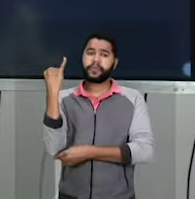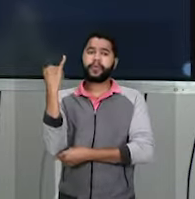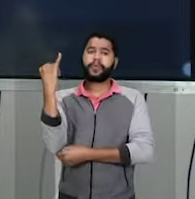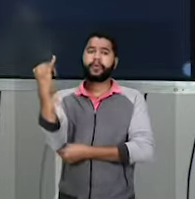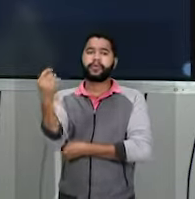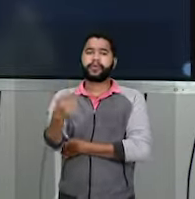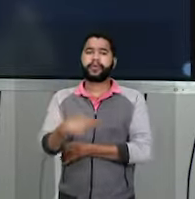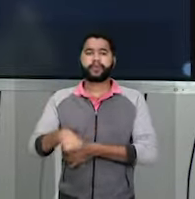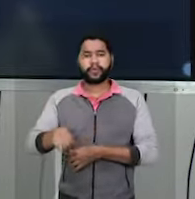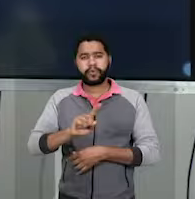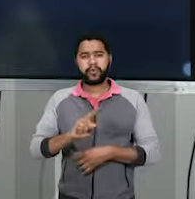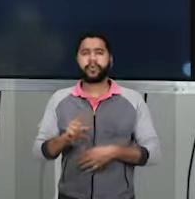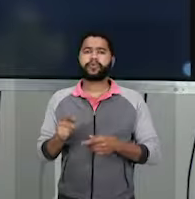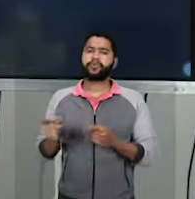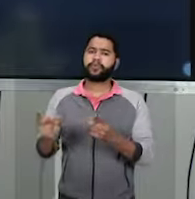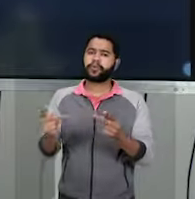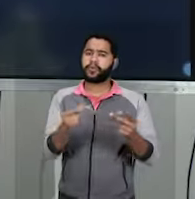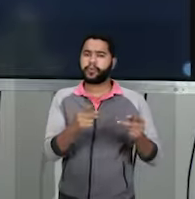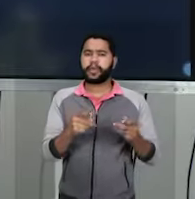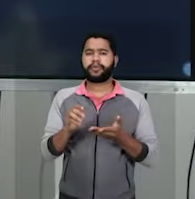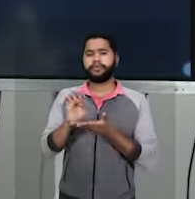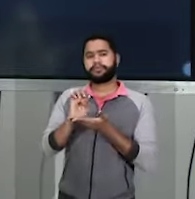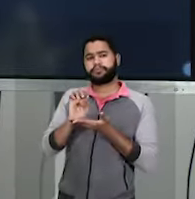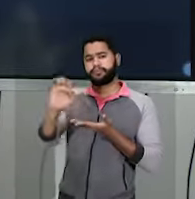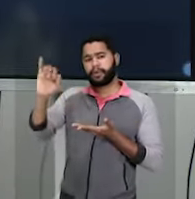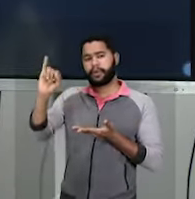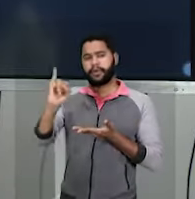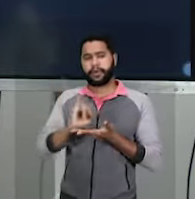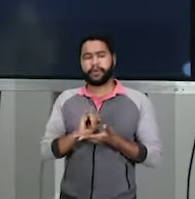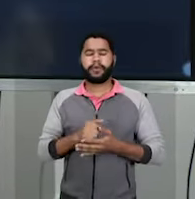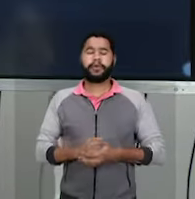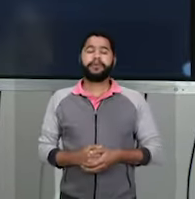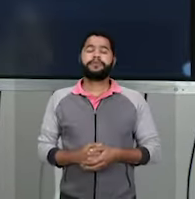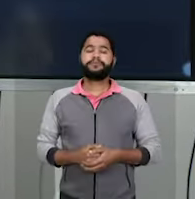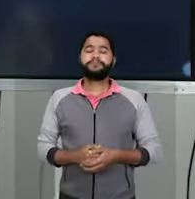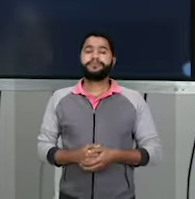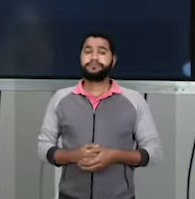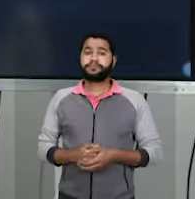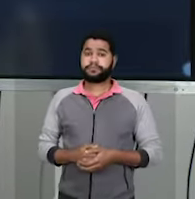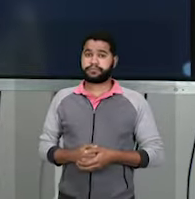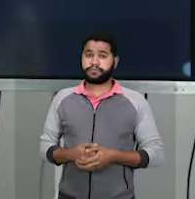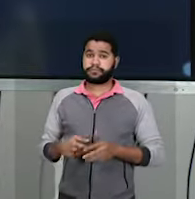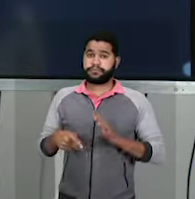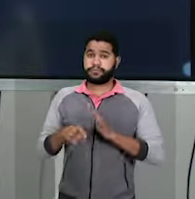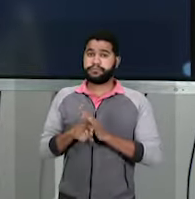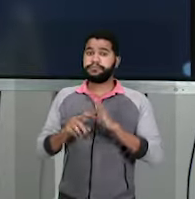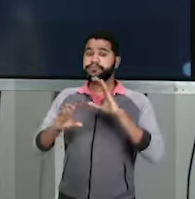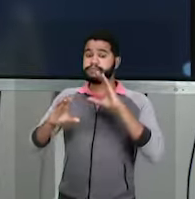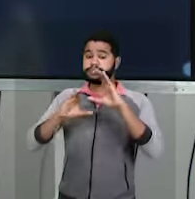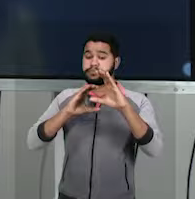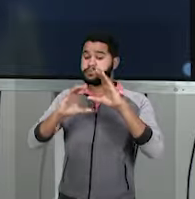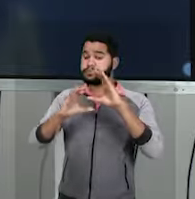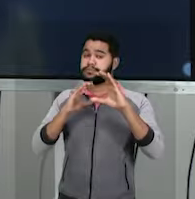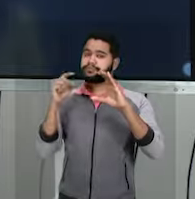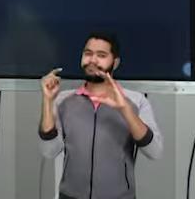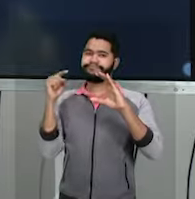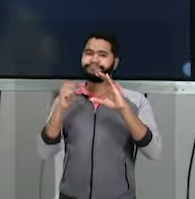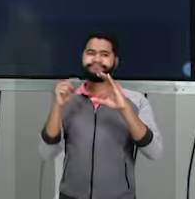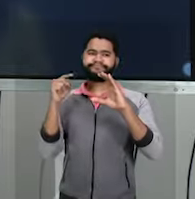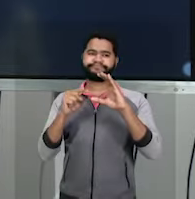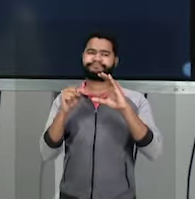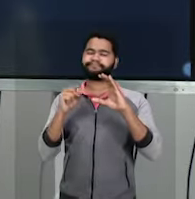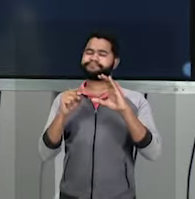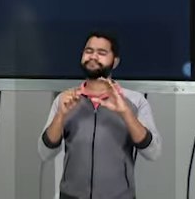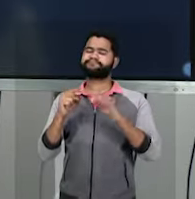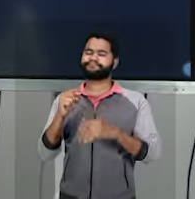o nosso comércio para importação e exportação então um os meios de comunicação Eles